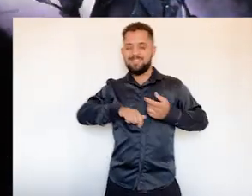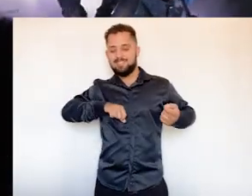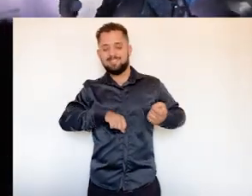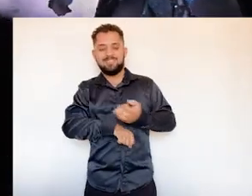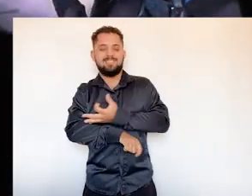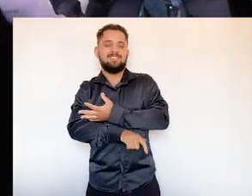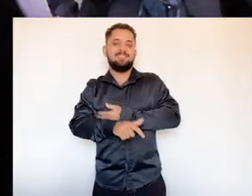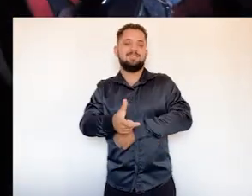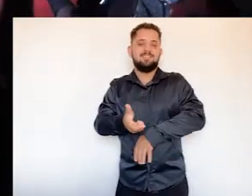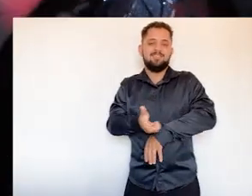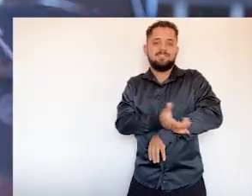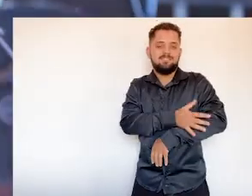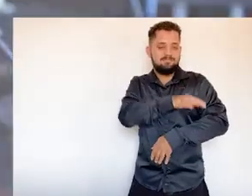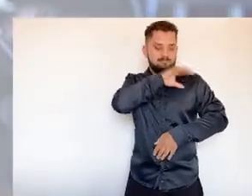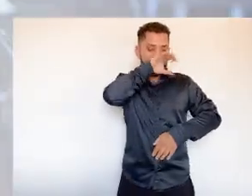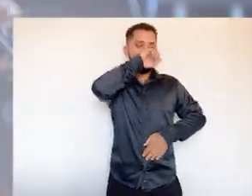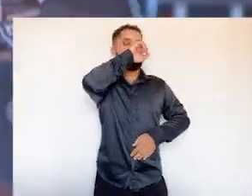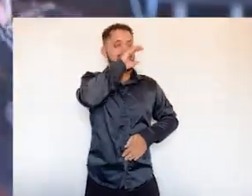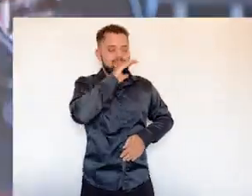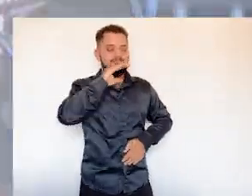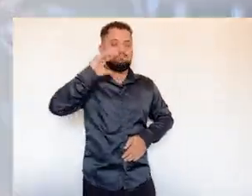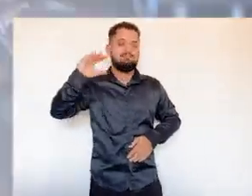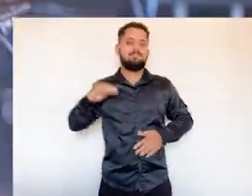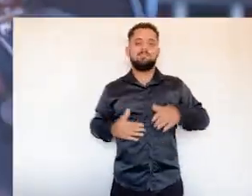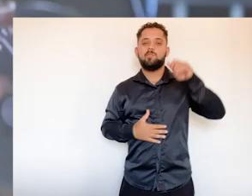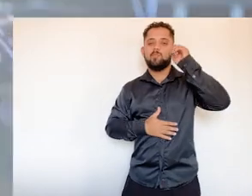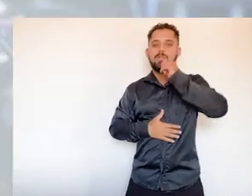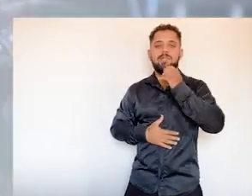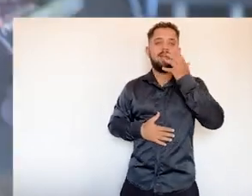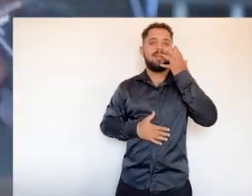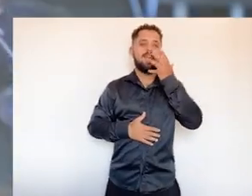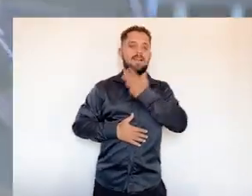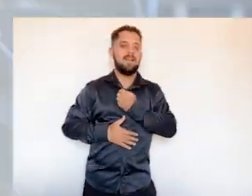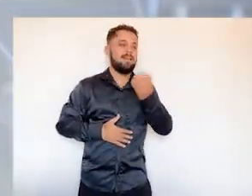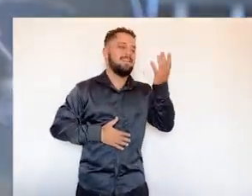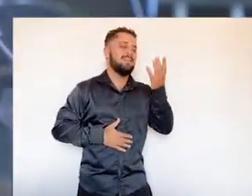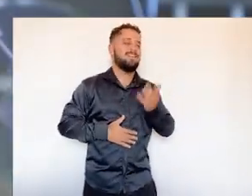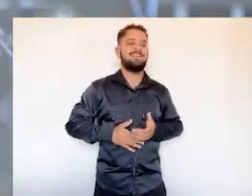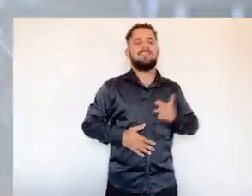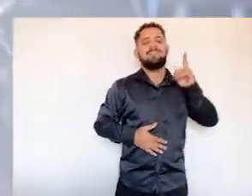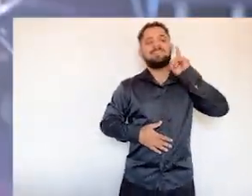Moreno, eu quero lhe ter, eu vim aqui pra você.